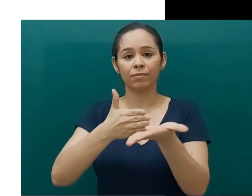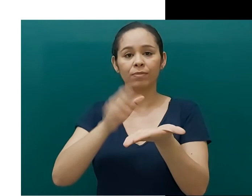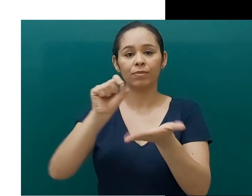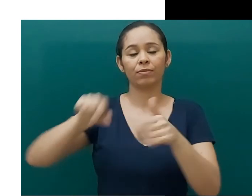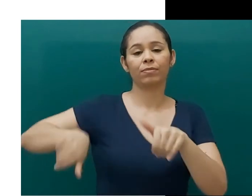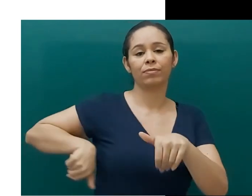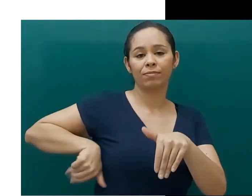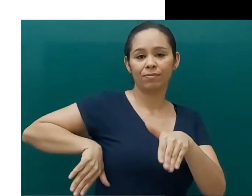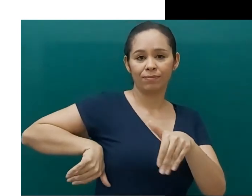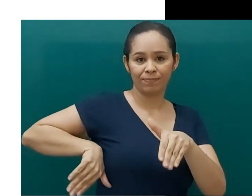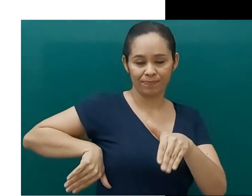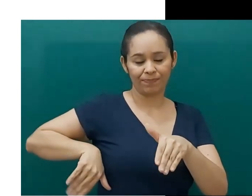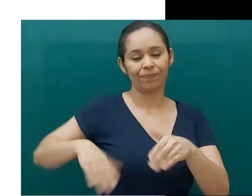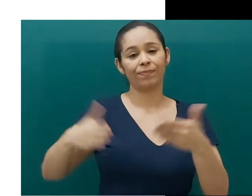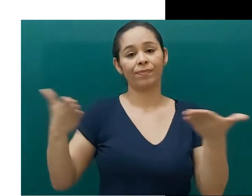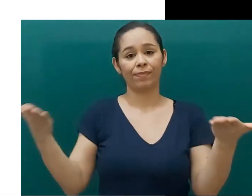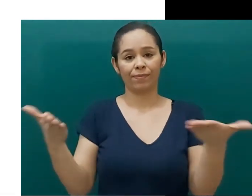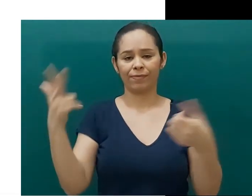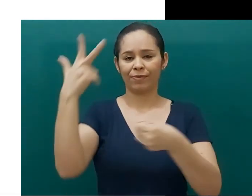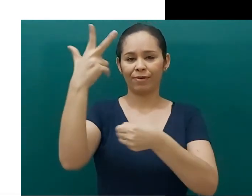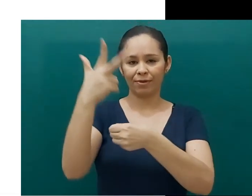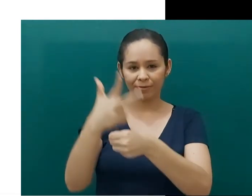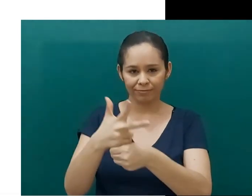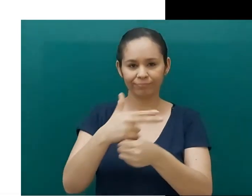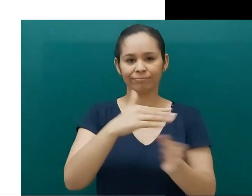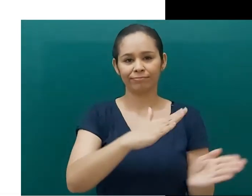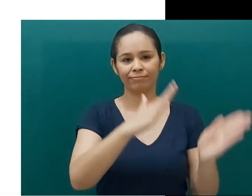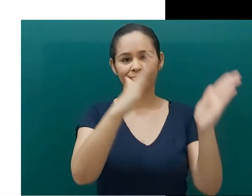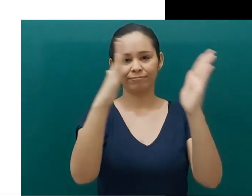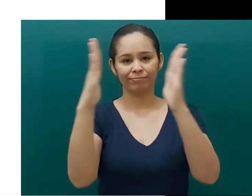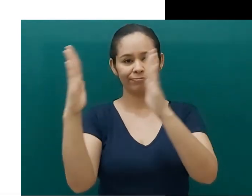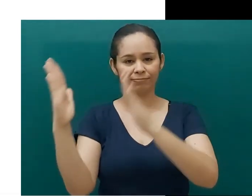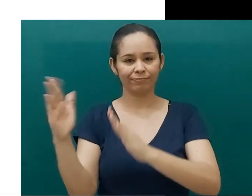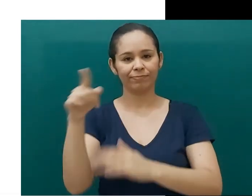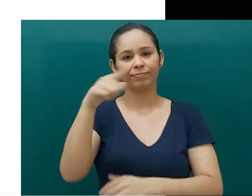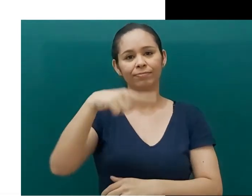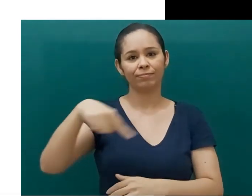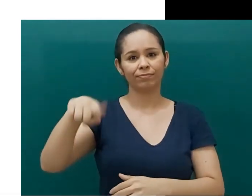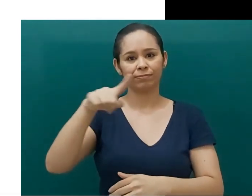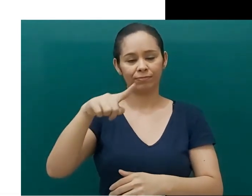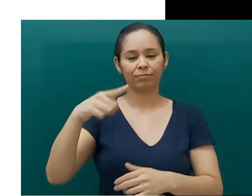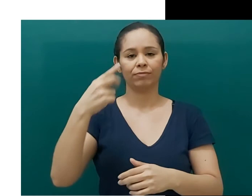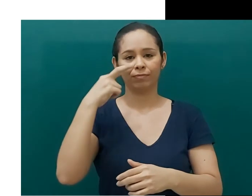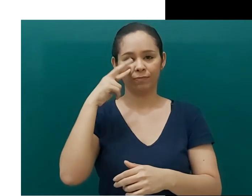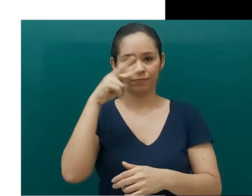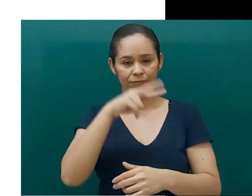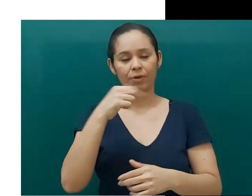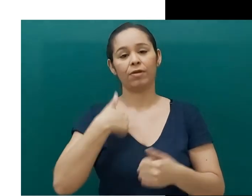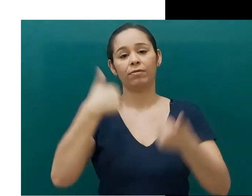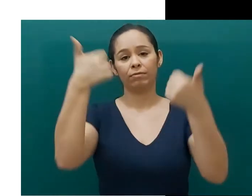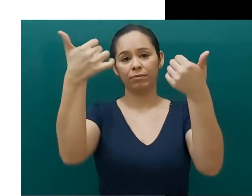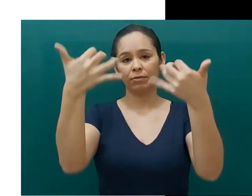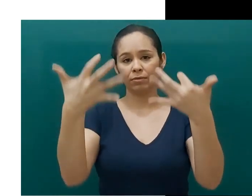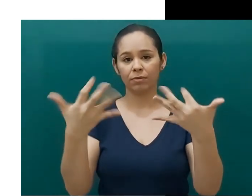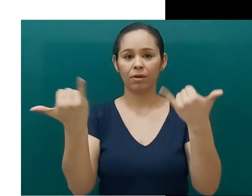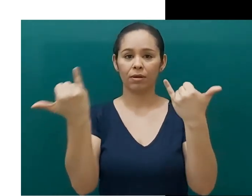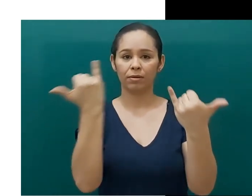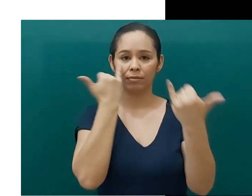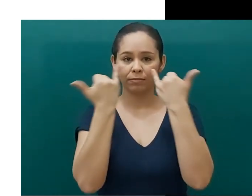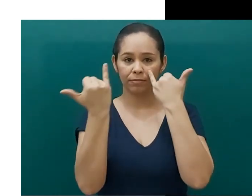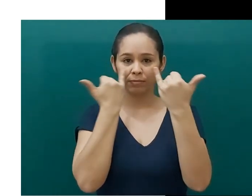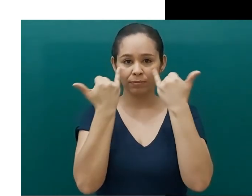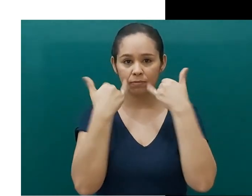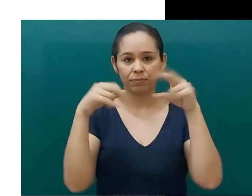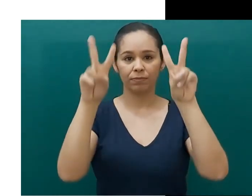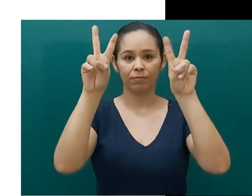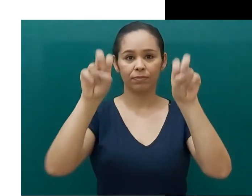Guiana Francesa. E neste vídeo nós vamos falar um pouquinho sobre a região, né? Saber algumas informações